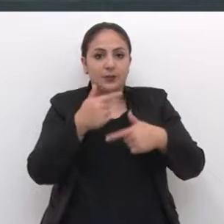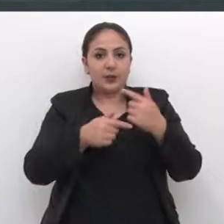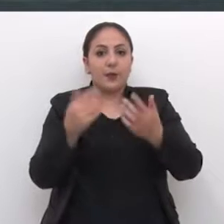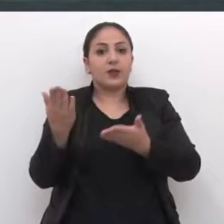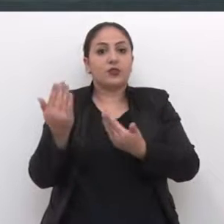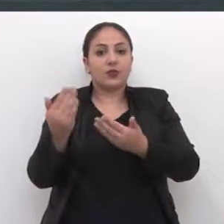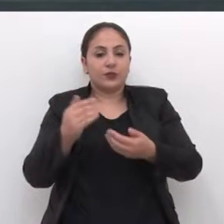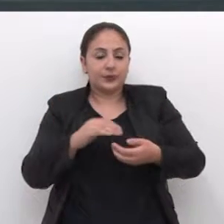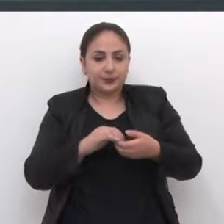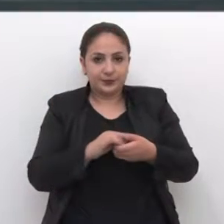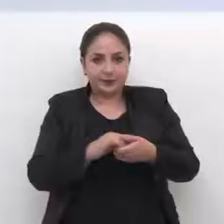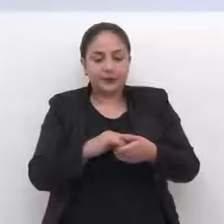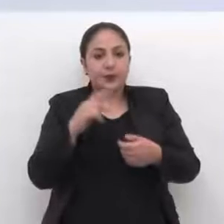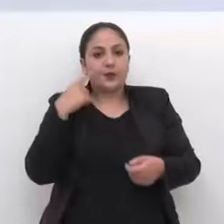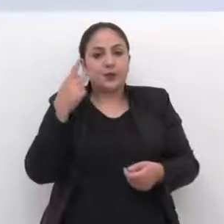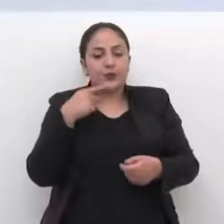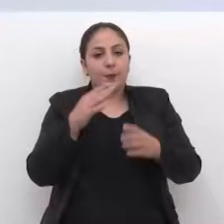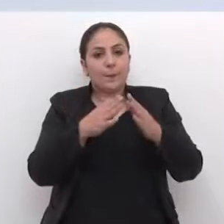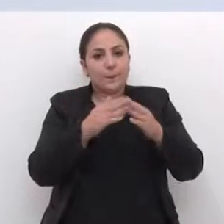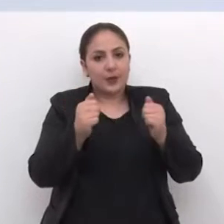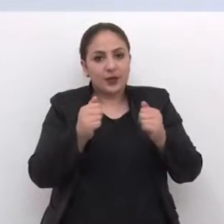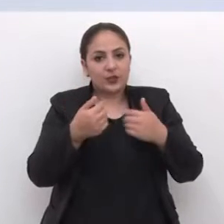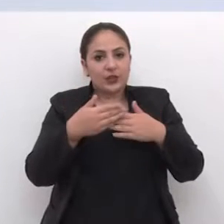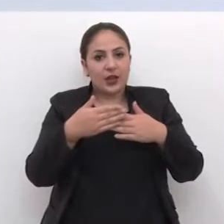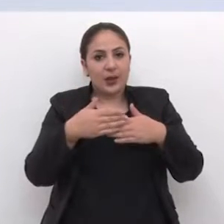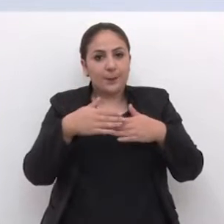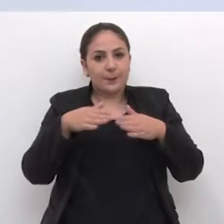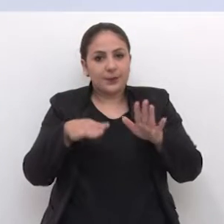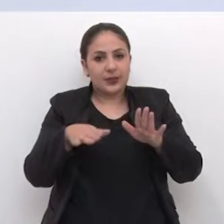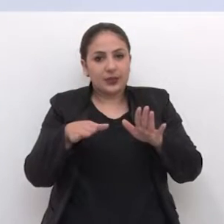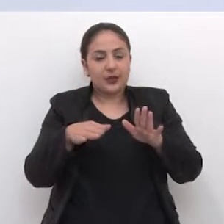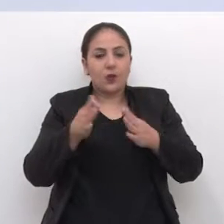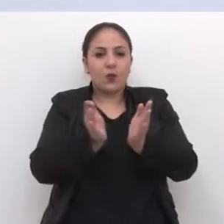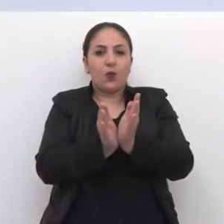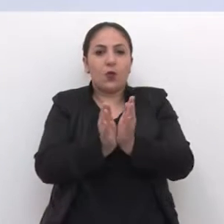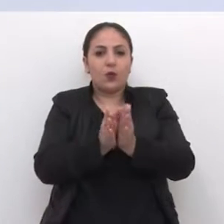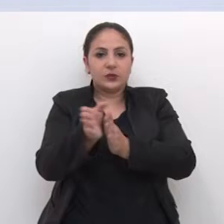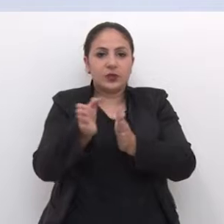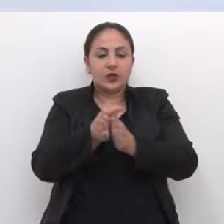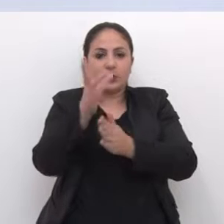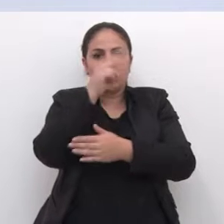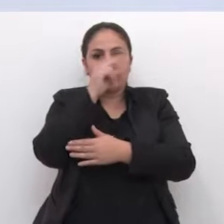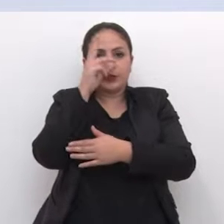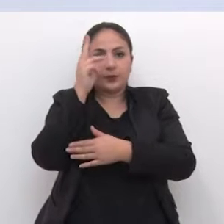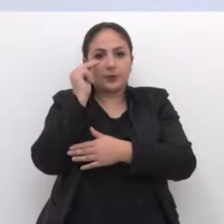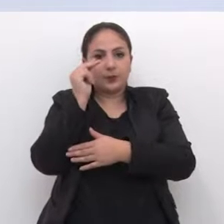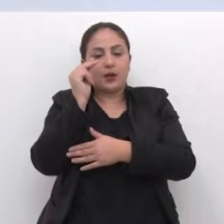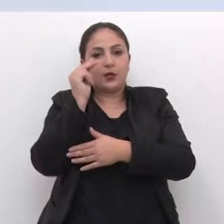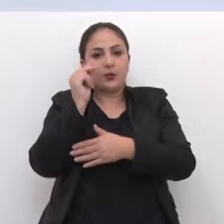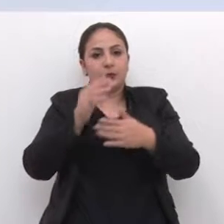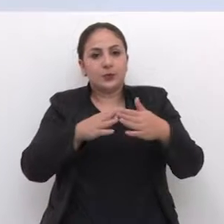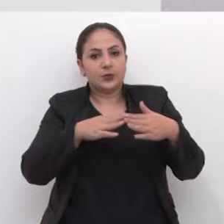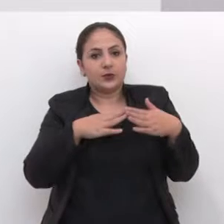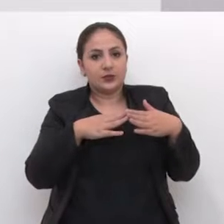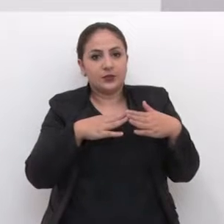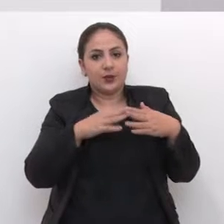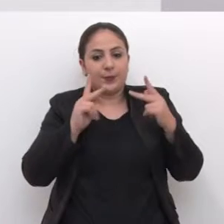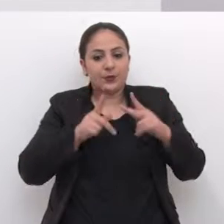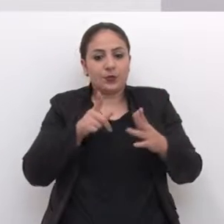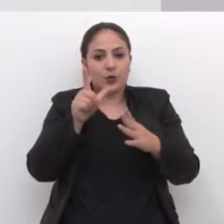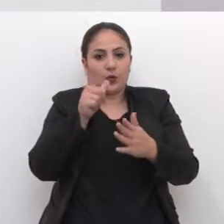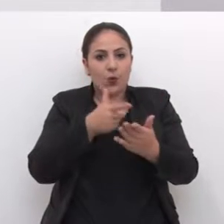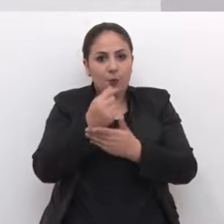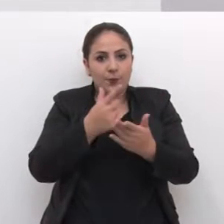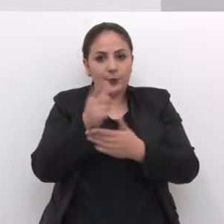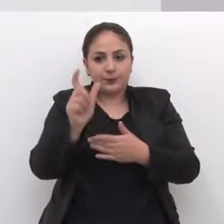de trabalho para jovens. Vereador solicita a reativação do Conselho Municipal de Defesa do Consumidor. Falta na